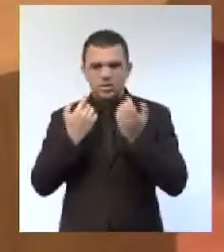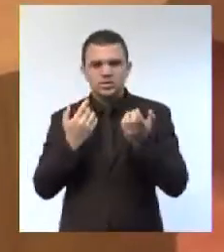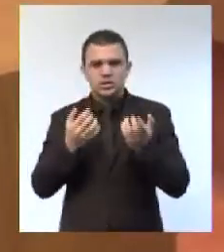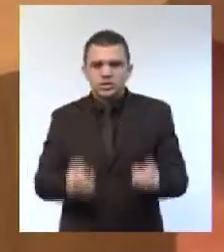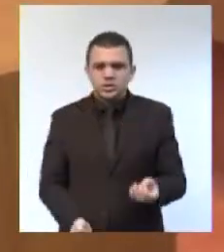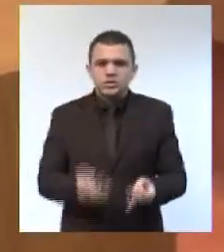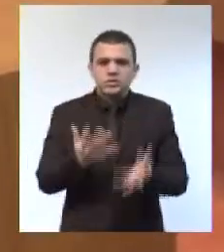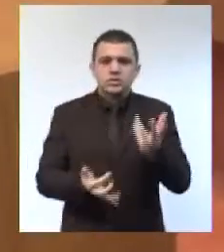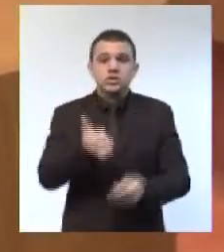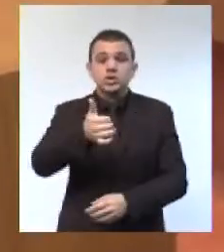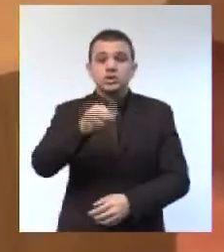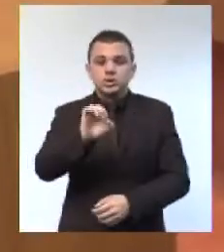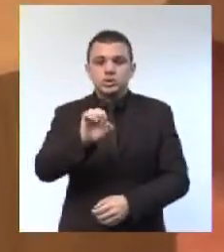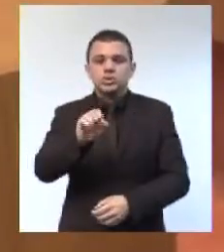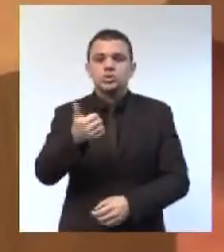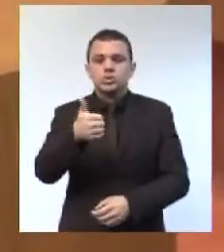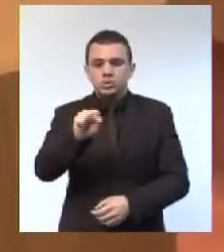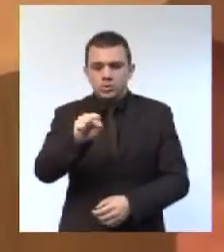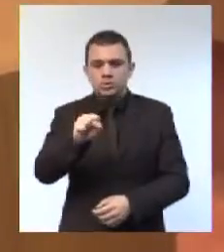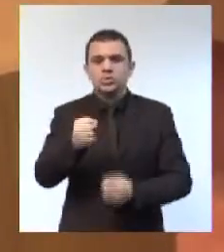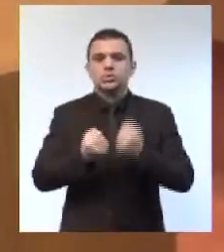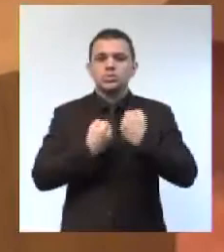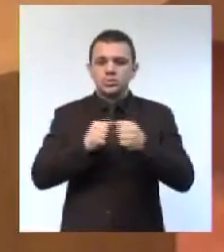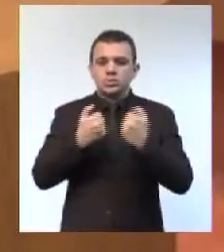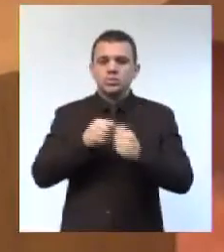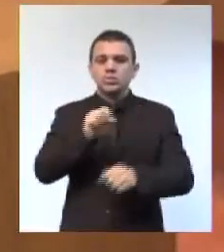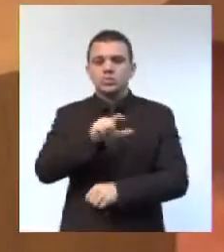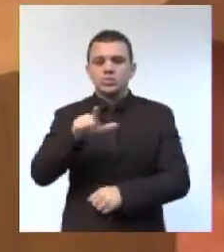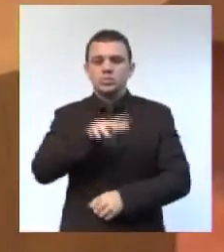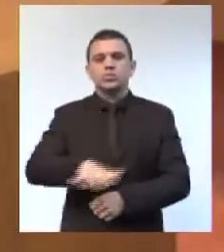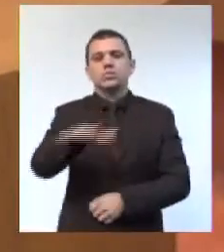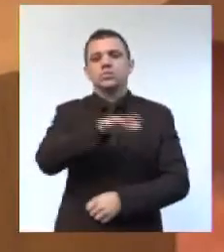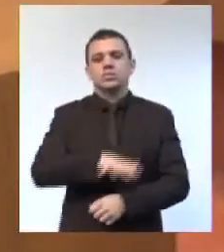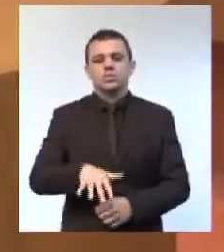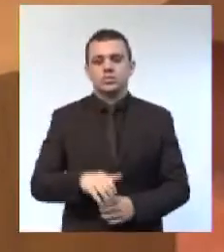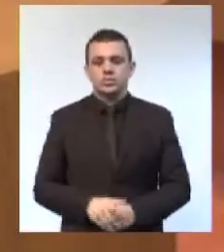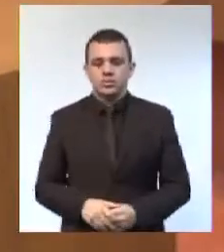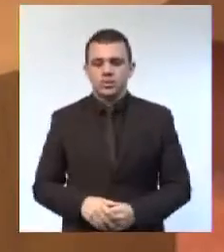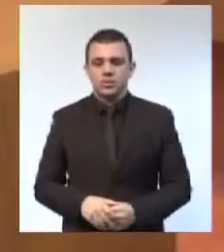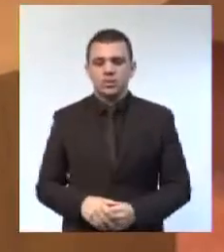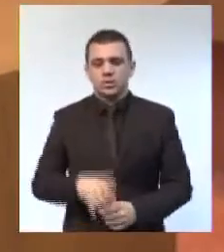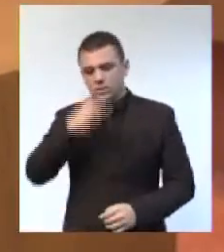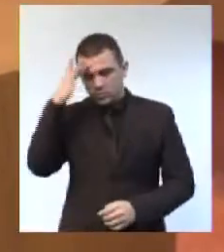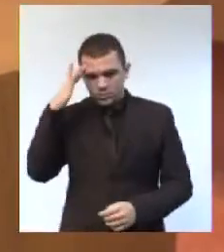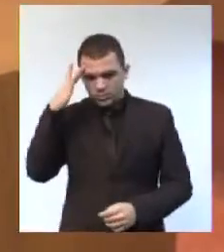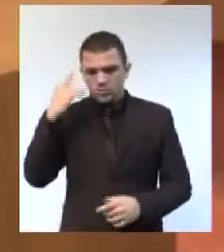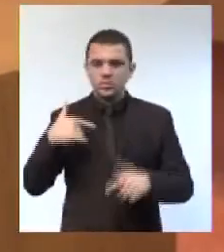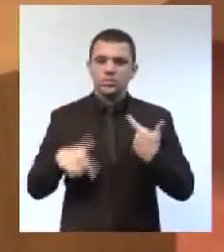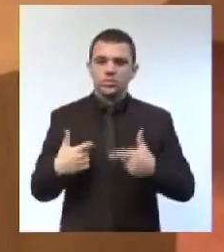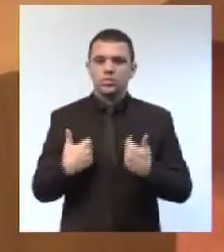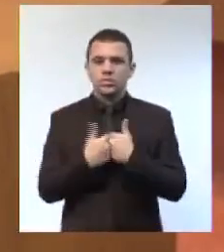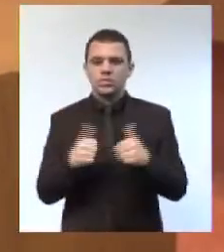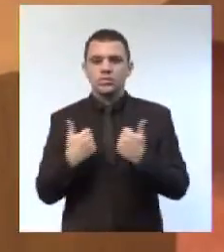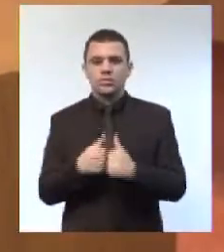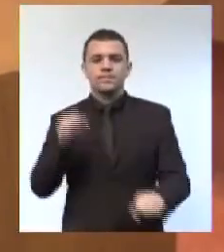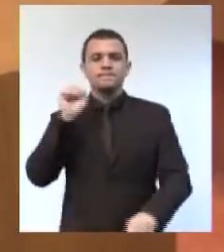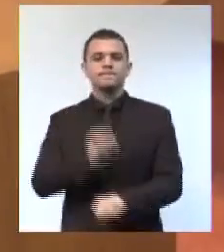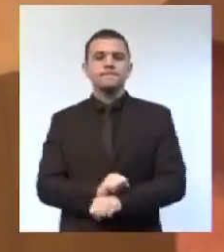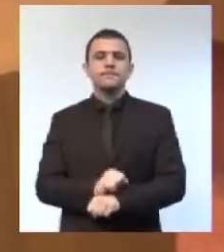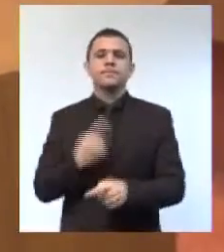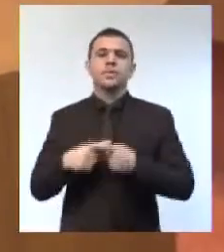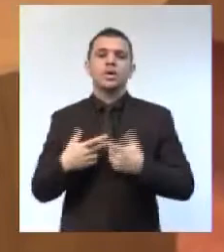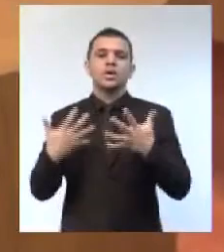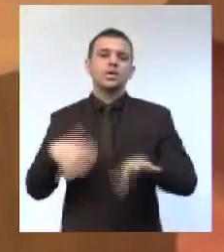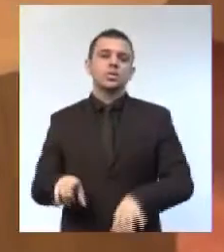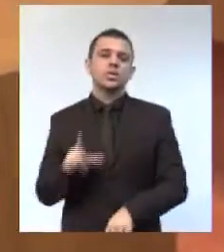Luís e região metropolitana. Rodoviários chegaram a paralisar as atividades temendo ataques com vítimas, como